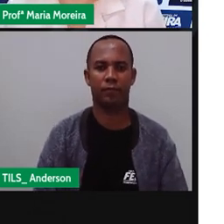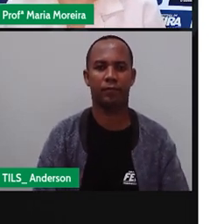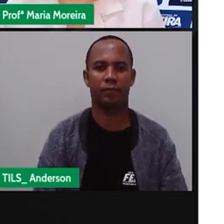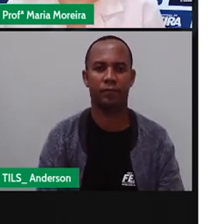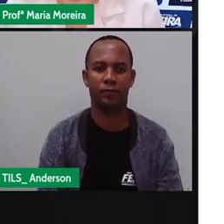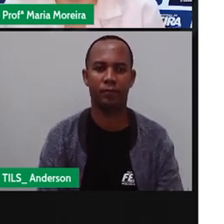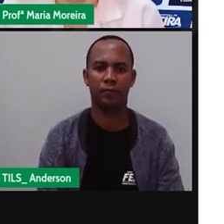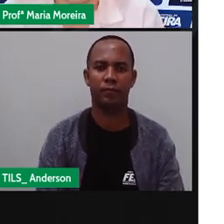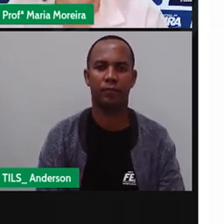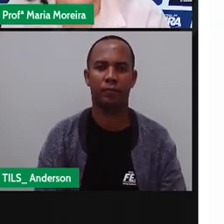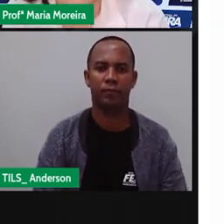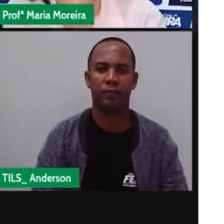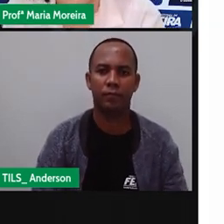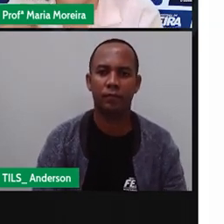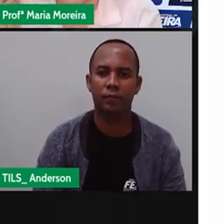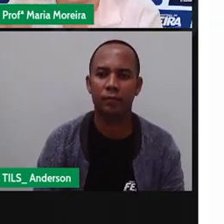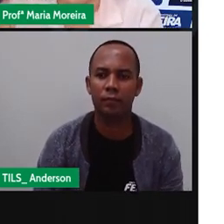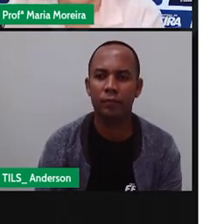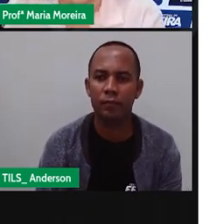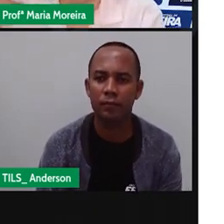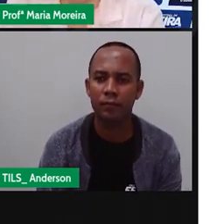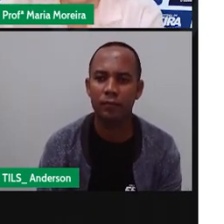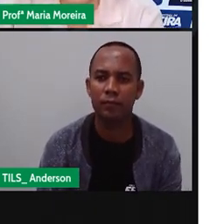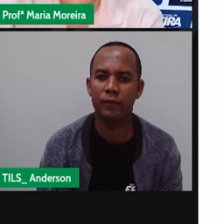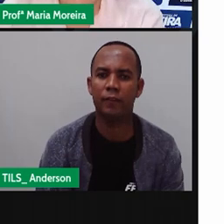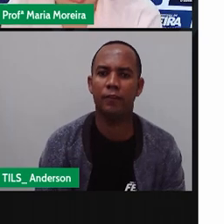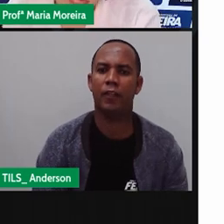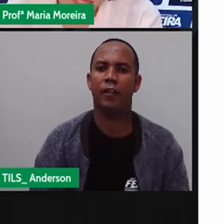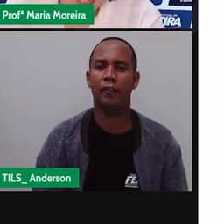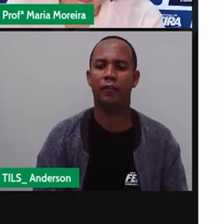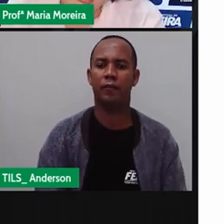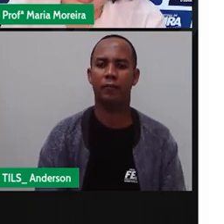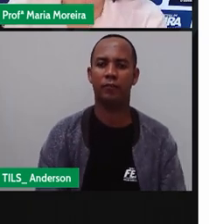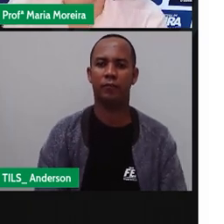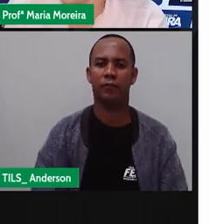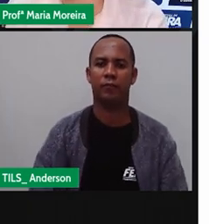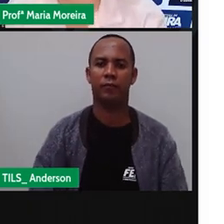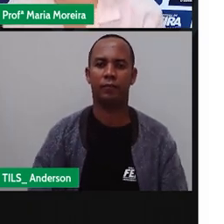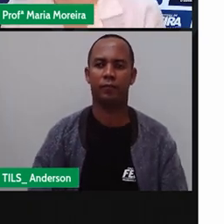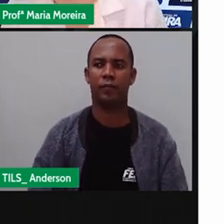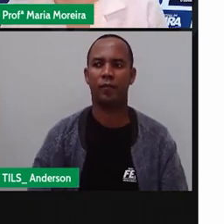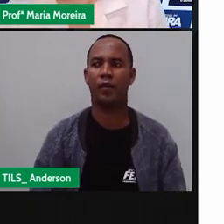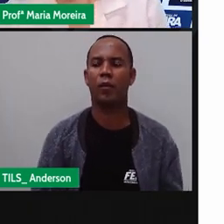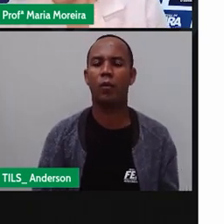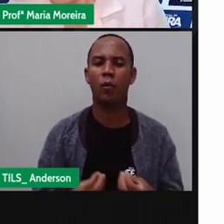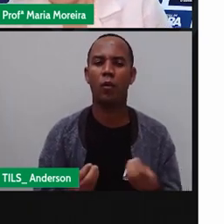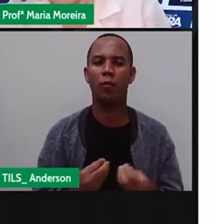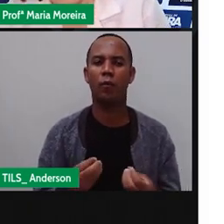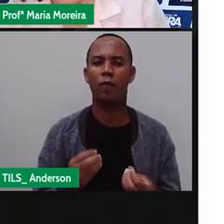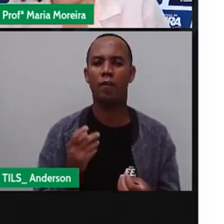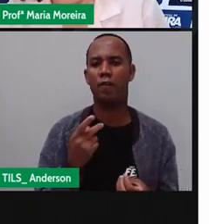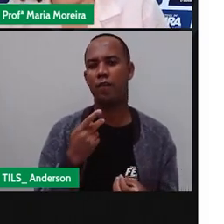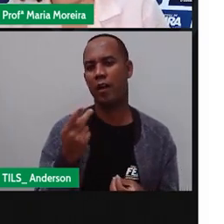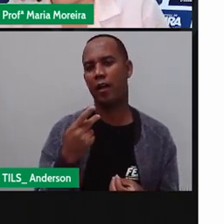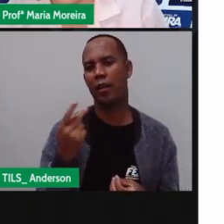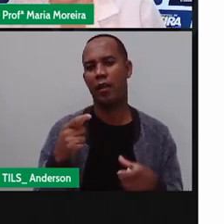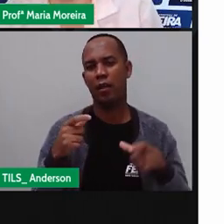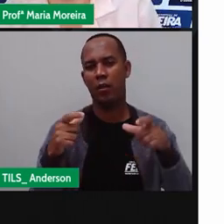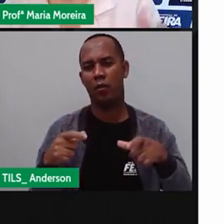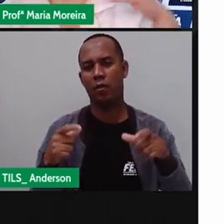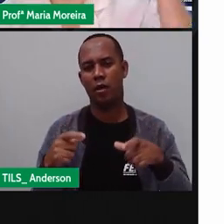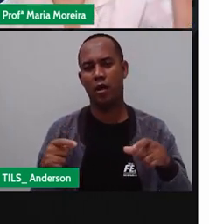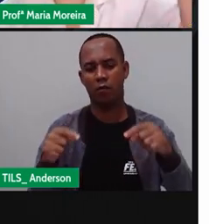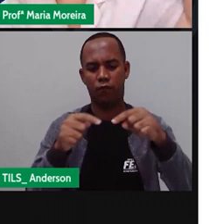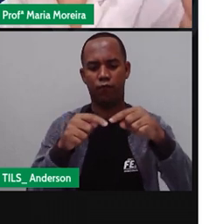Ina, ina, ina. É como se fosse uma espécie de eco. Tá? Sabe o que é quando a gente fala em um local